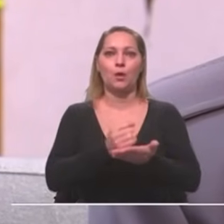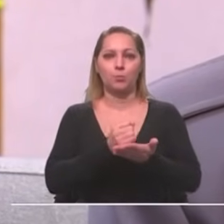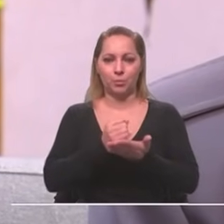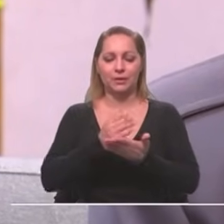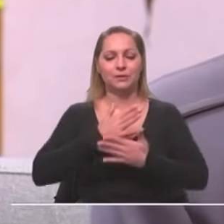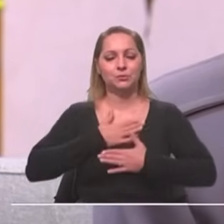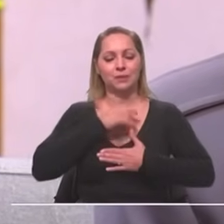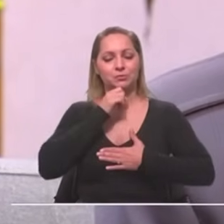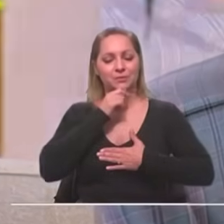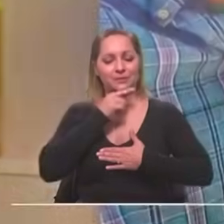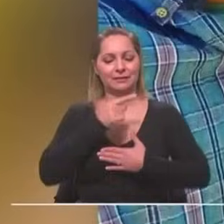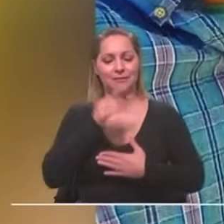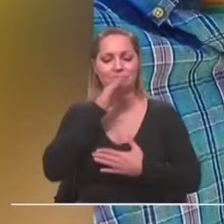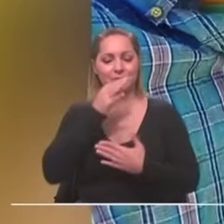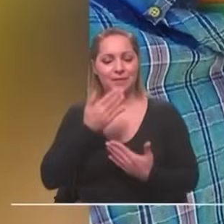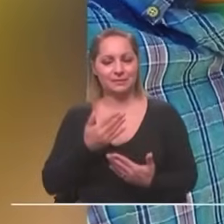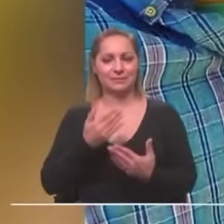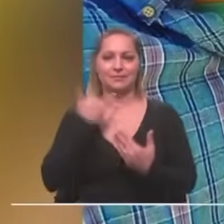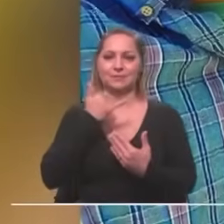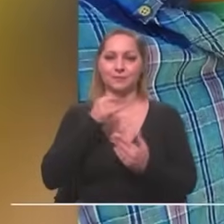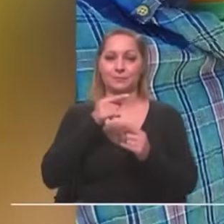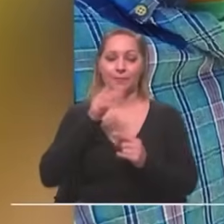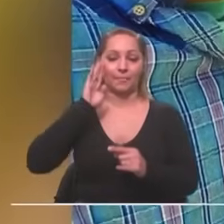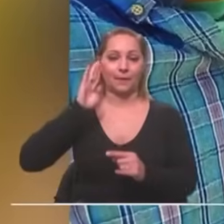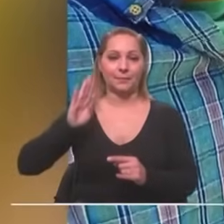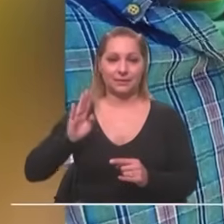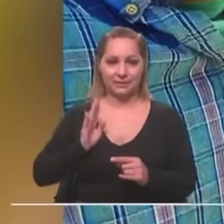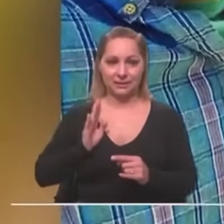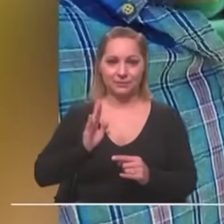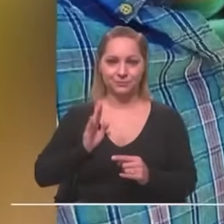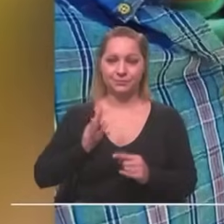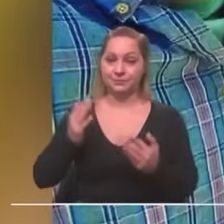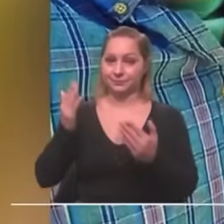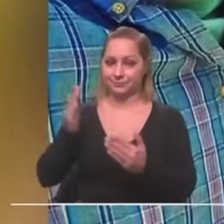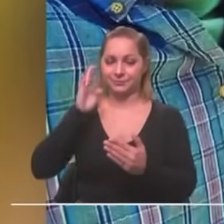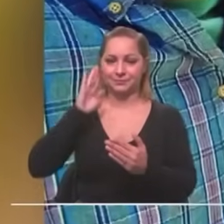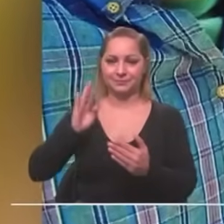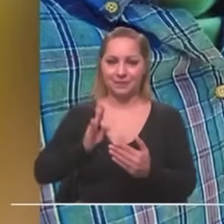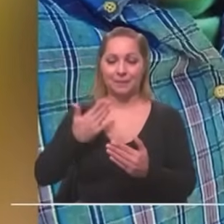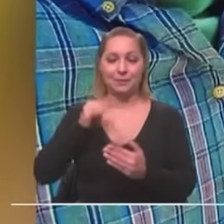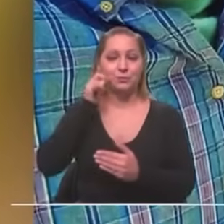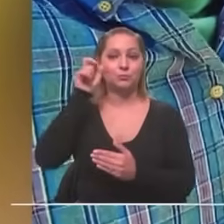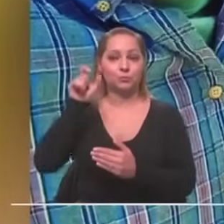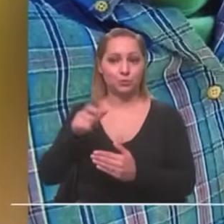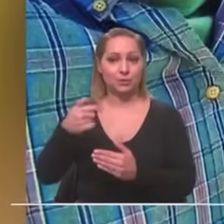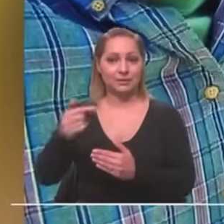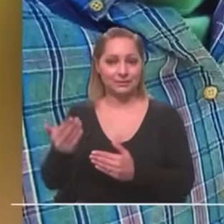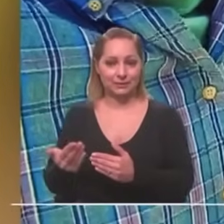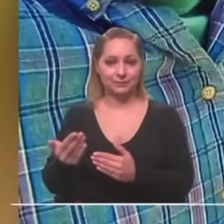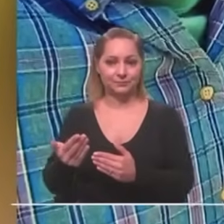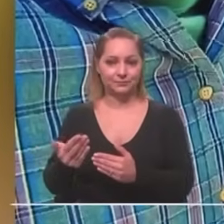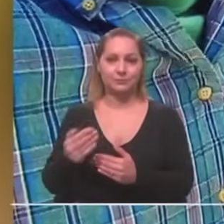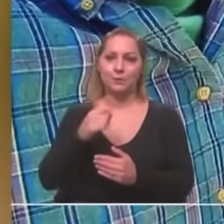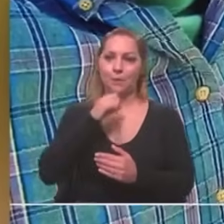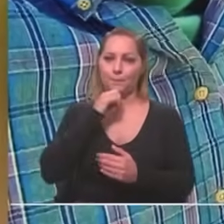temos. Porque nós temos que nos lembrar sempre que os militares, para além de militares, são seres humanos, sim, não é? E sim. Por mais duros